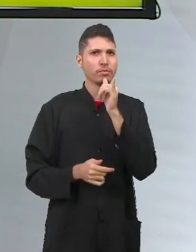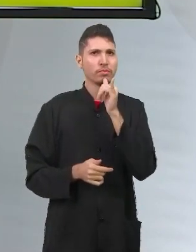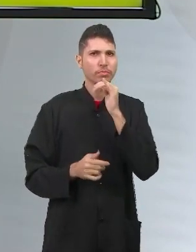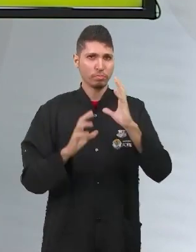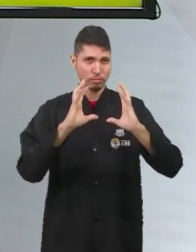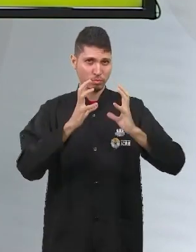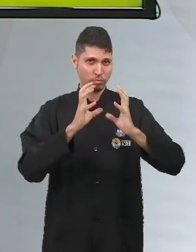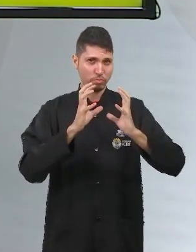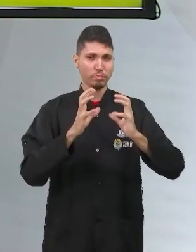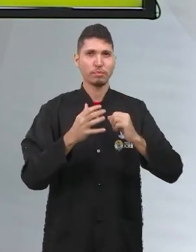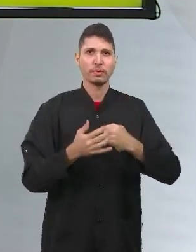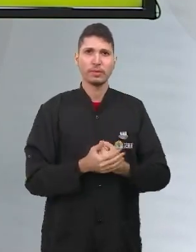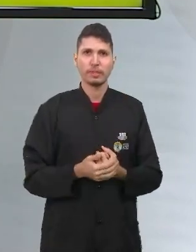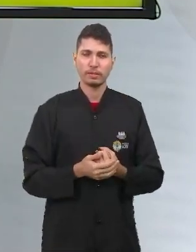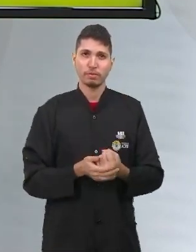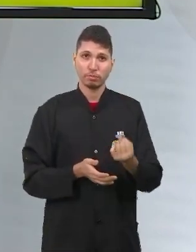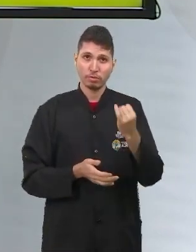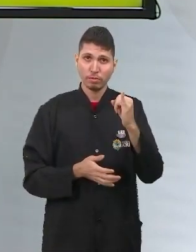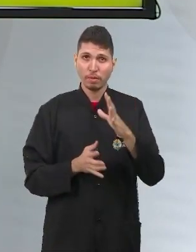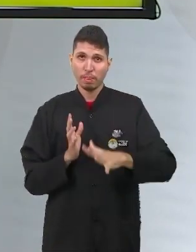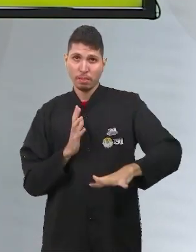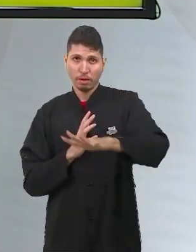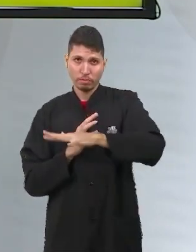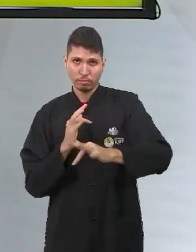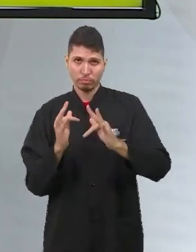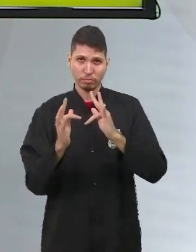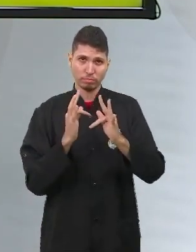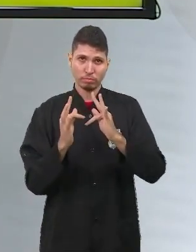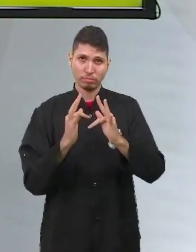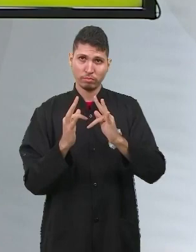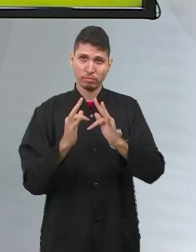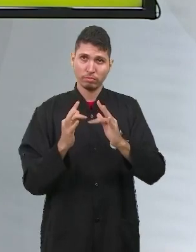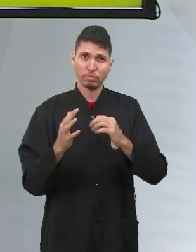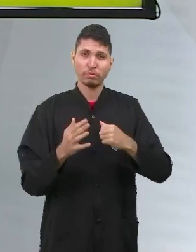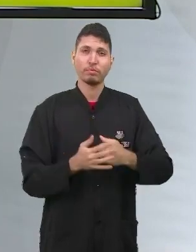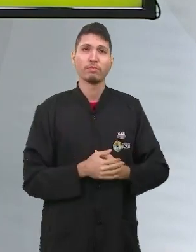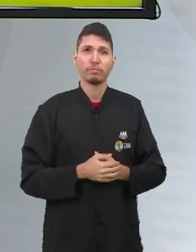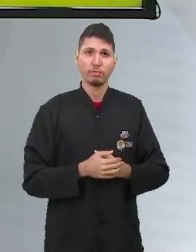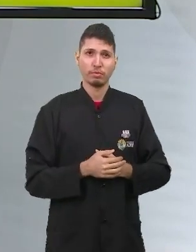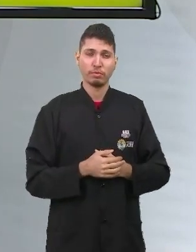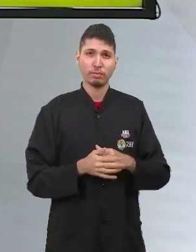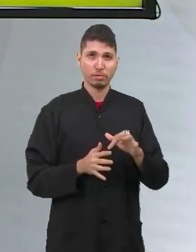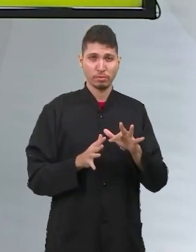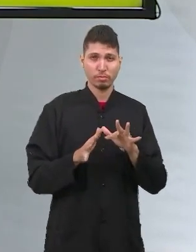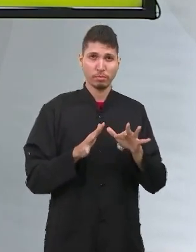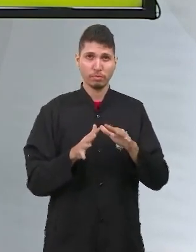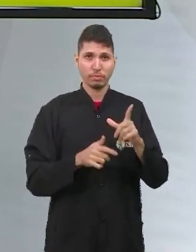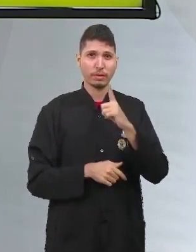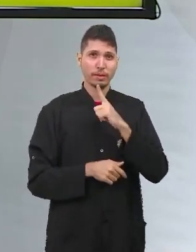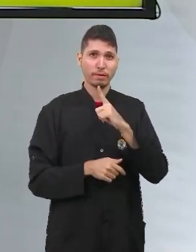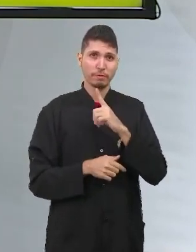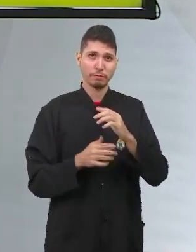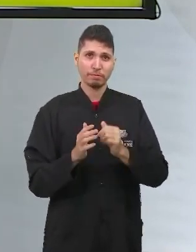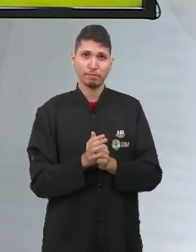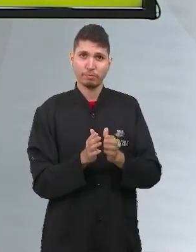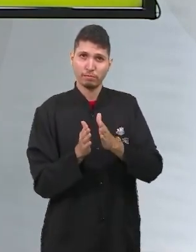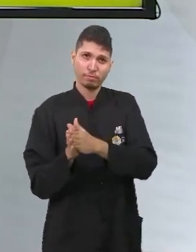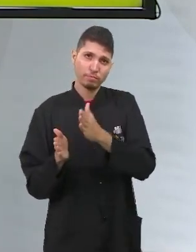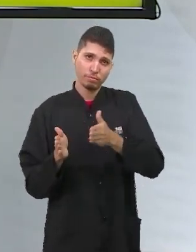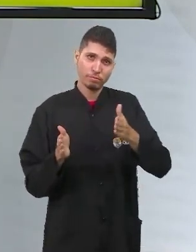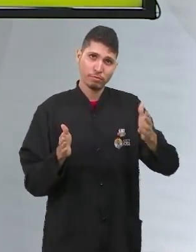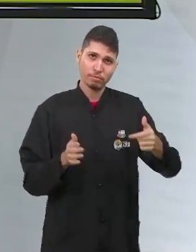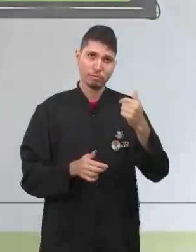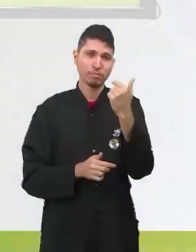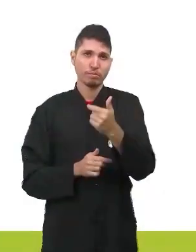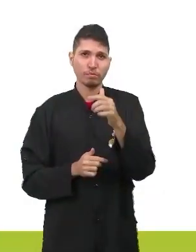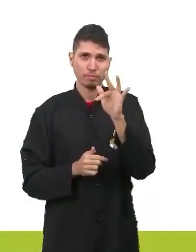parábola. Se você trazer para o campo da física o lançamento vertical, tá bom? Você tem a ideia de uma parábola, que é uma função decrescente do segundo grau. Vamos lá.